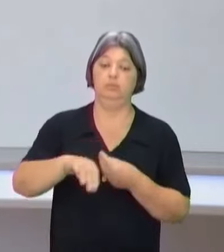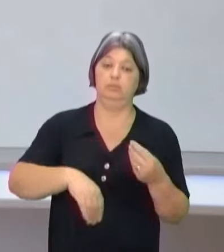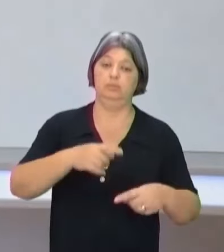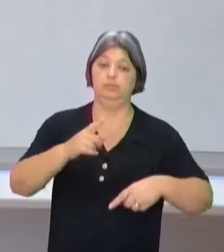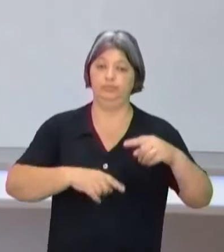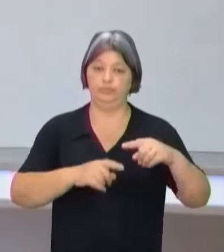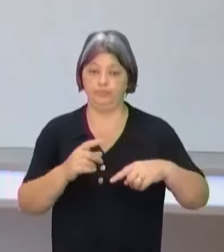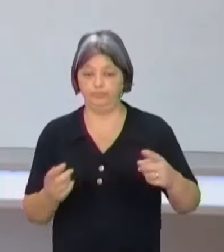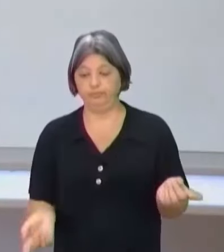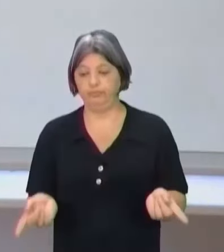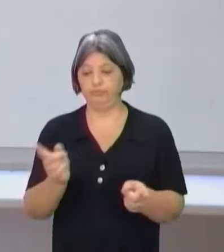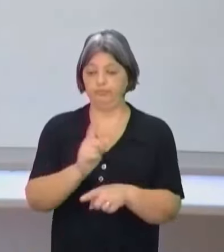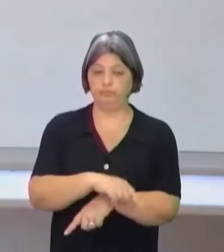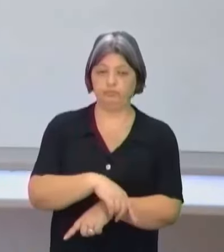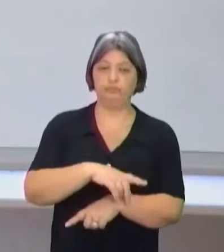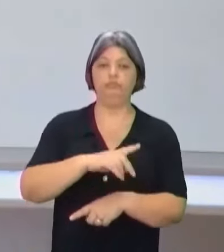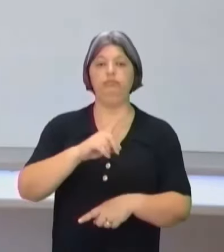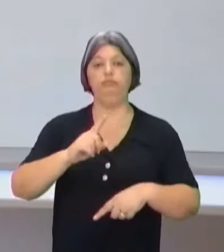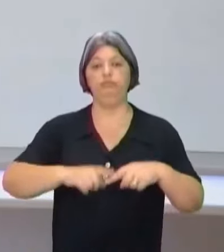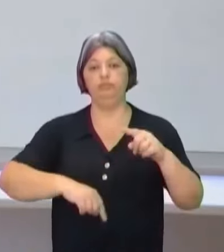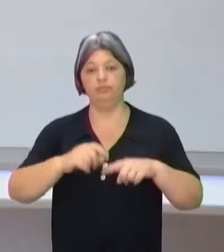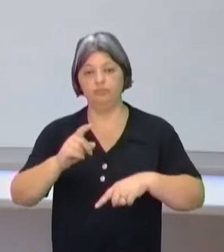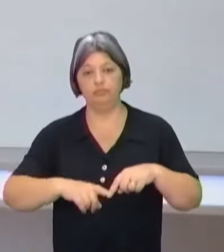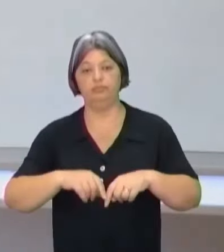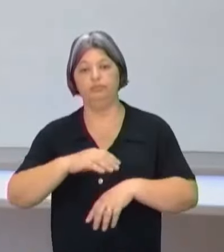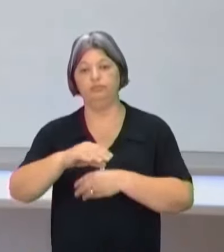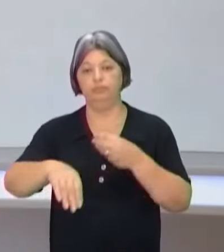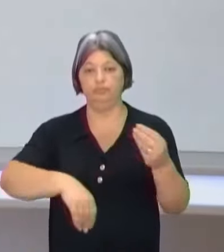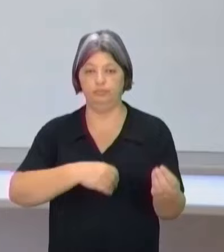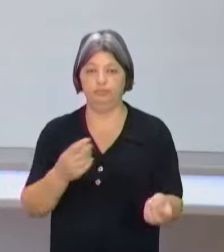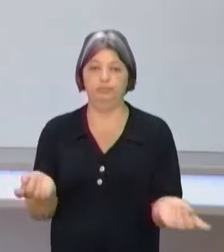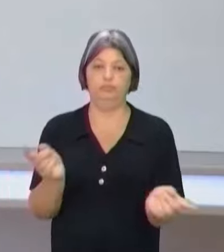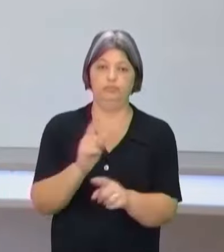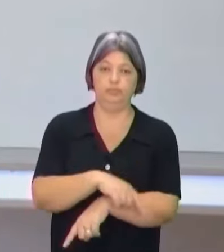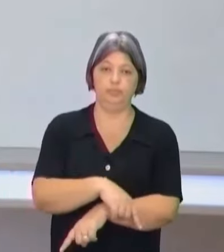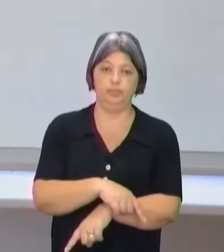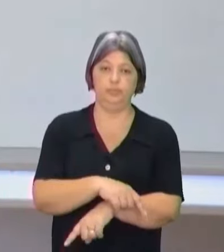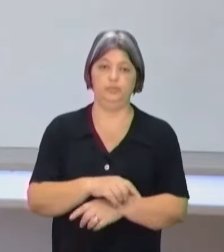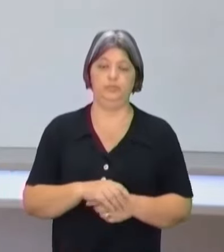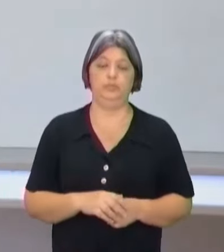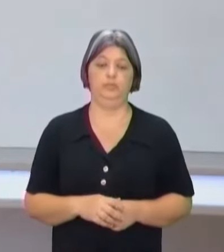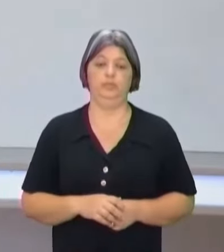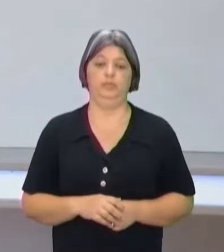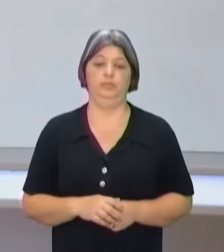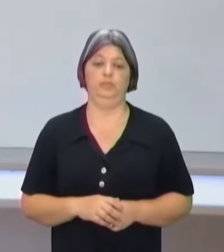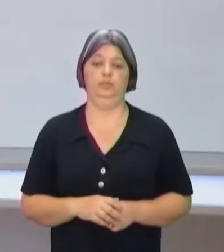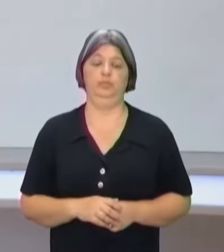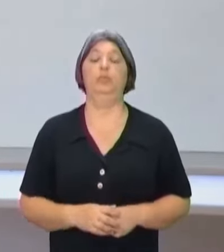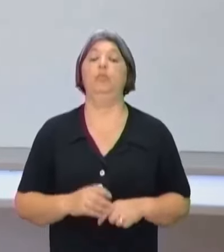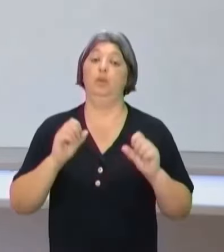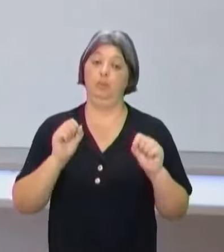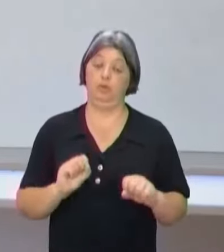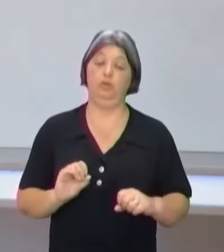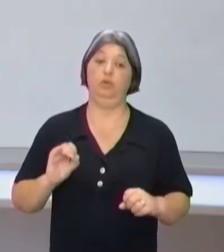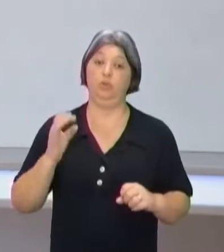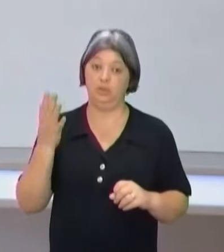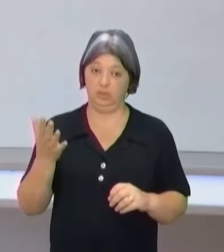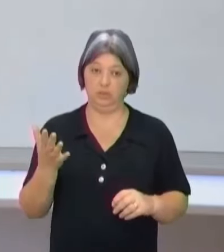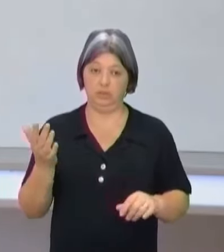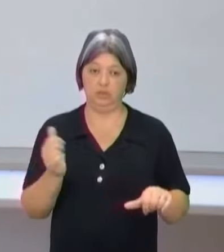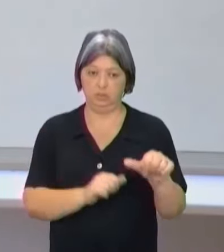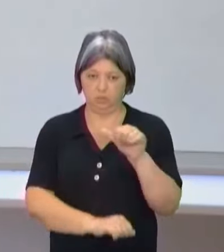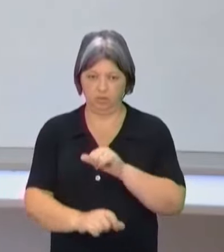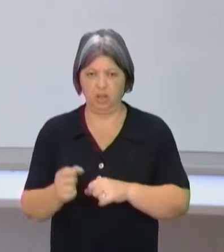produto, desfaz, volta a ser reagente. Forma produto, desfaz, volta a ser reagente. Pode acontecer de mudar